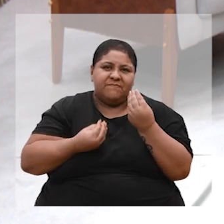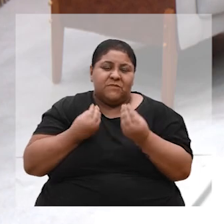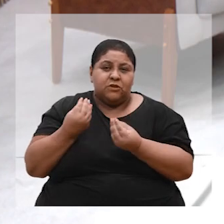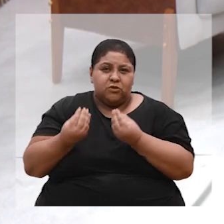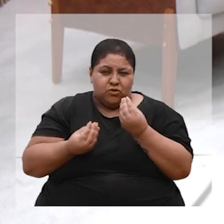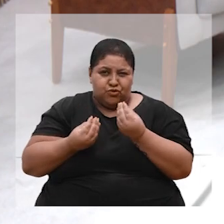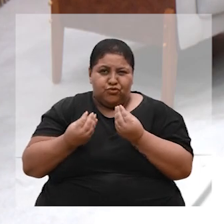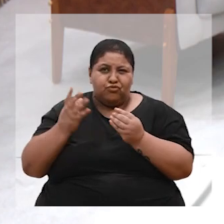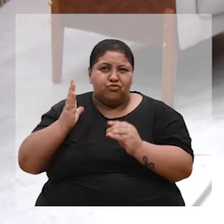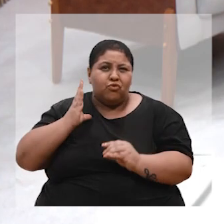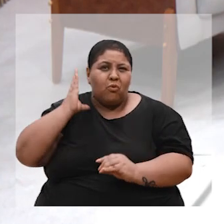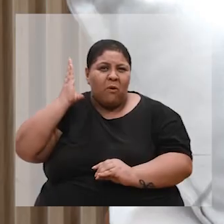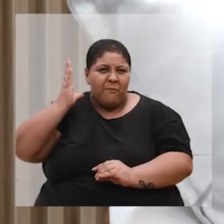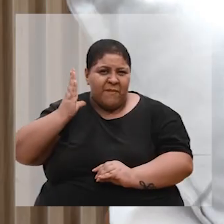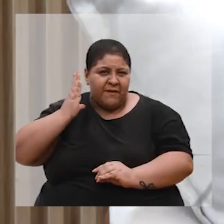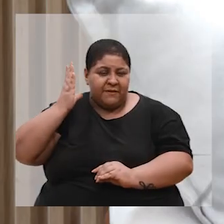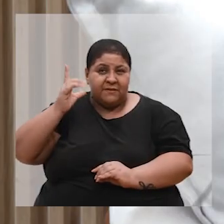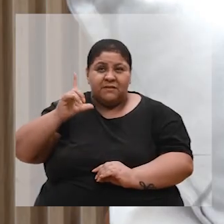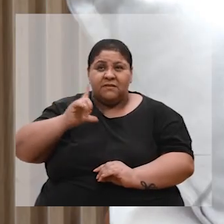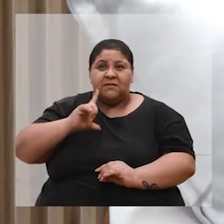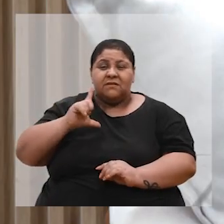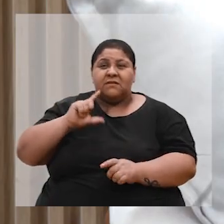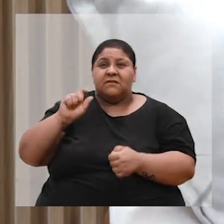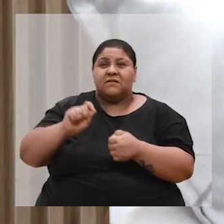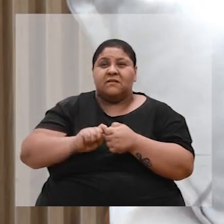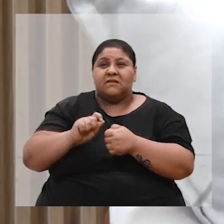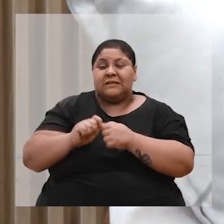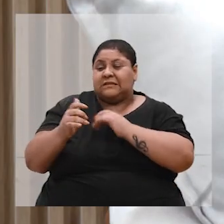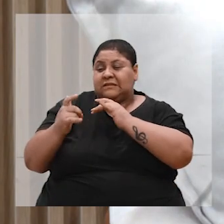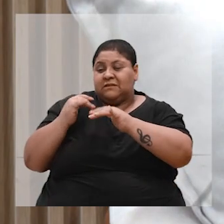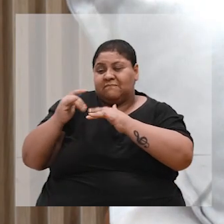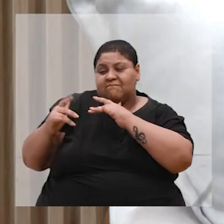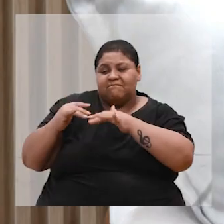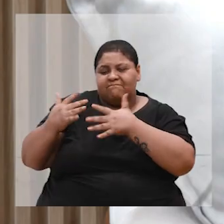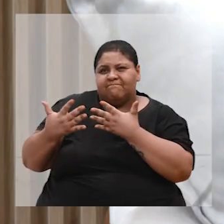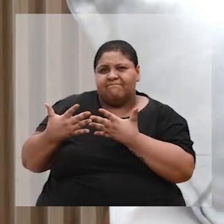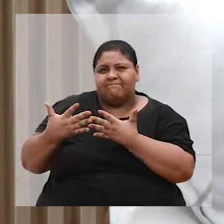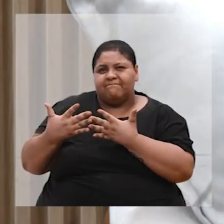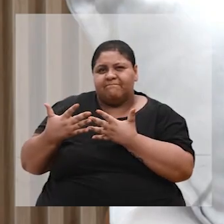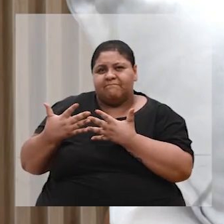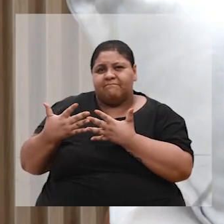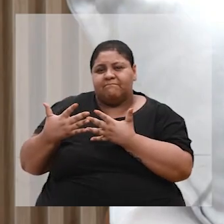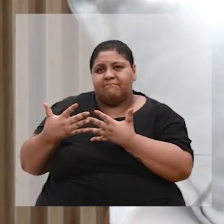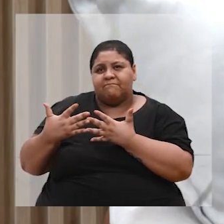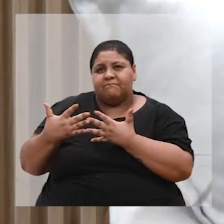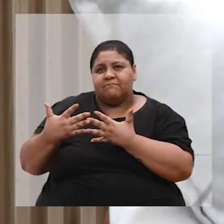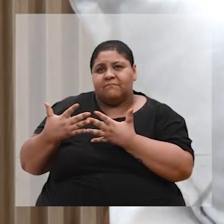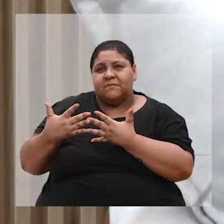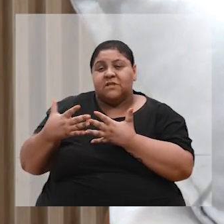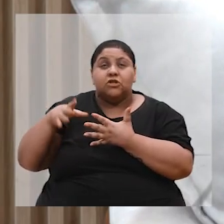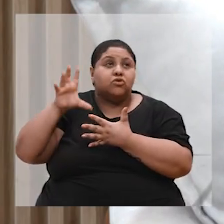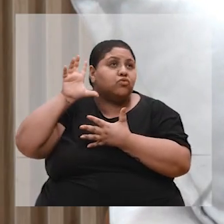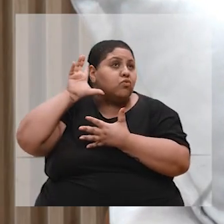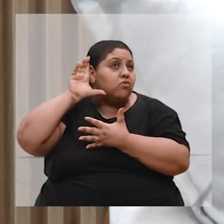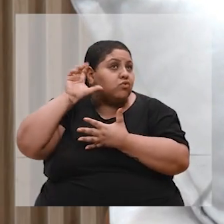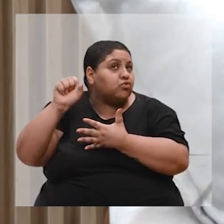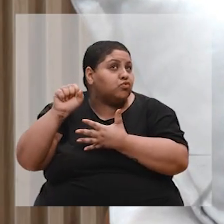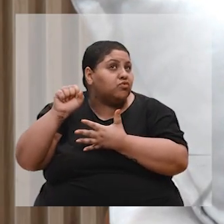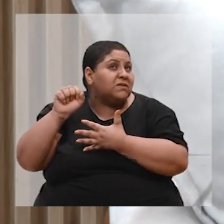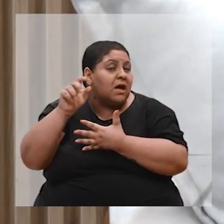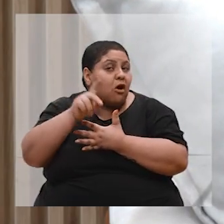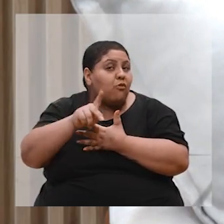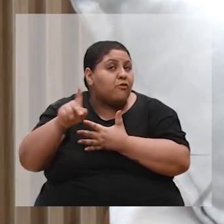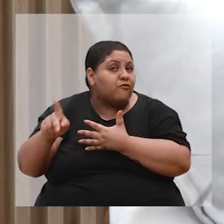Com o Congresso, nós tentamos fazer um movimento de escuta